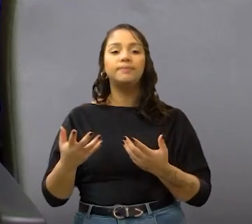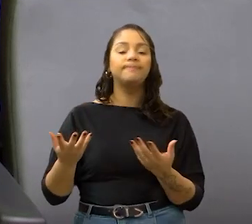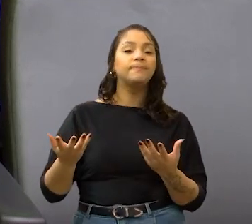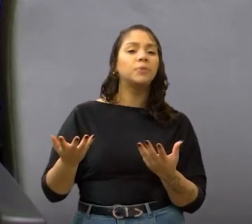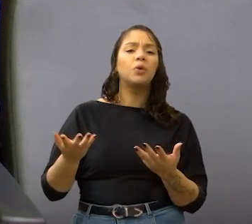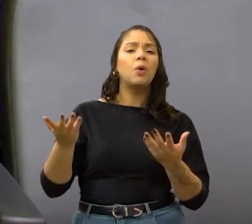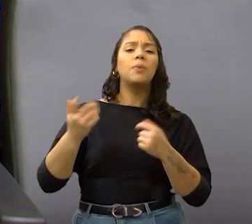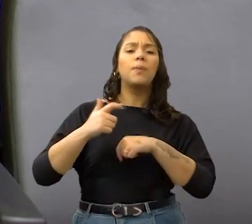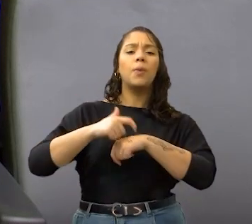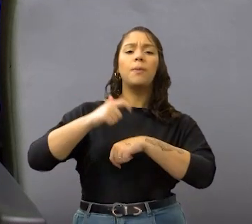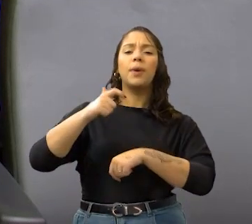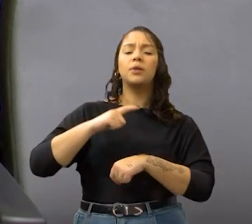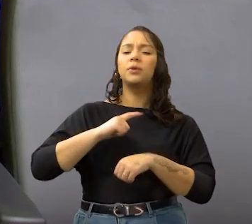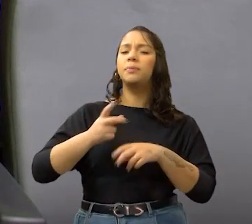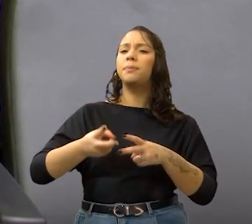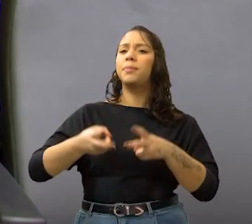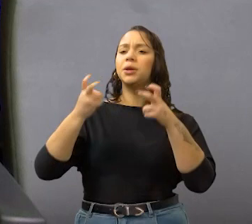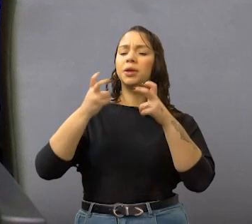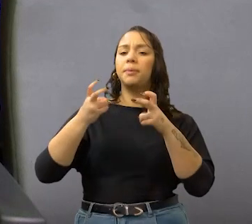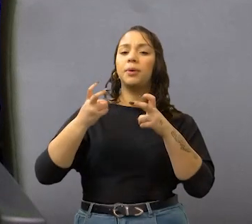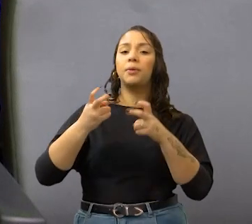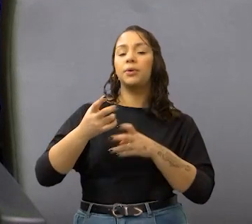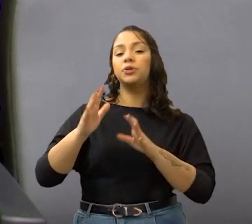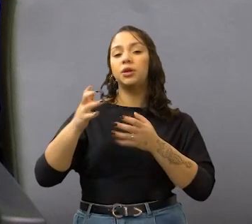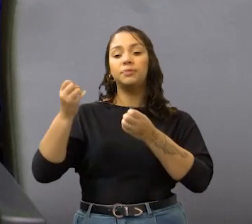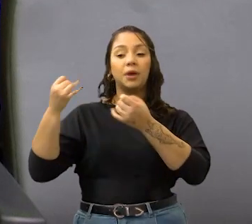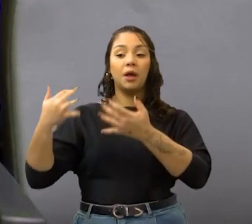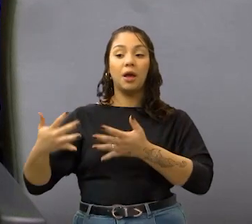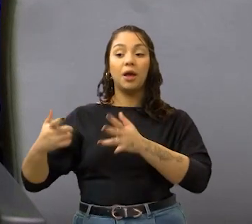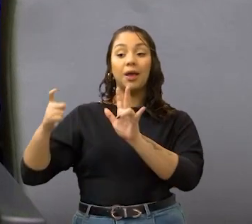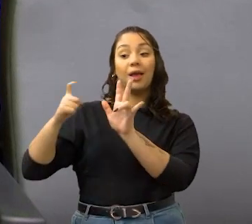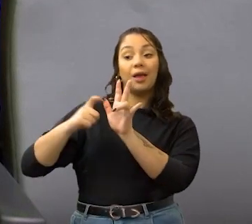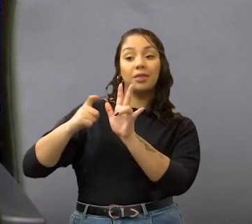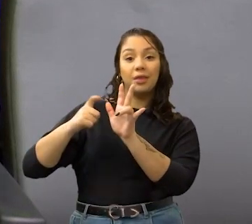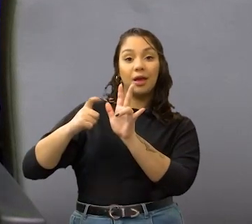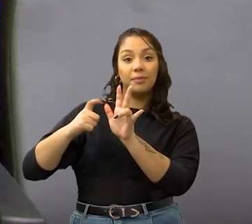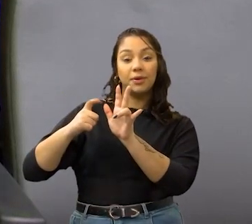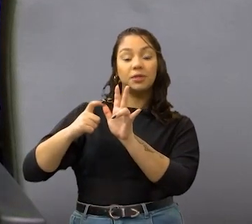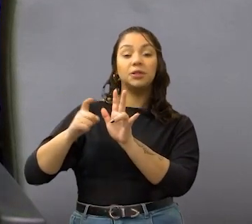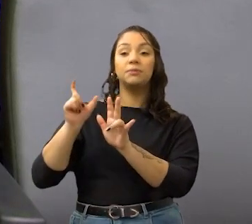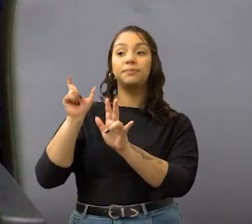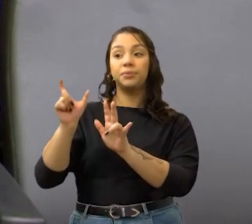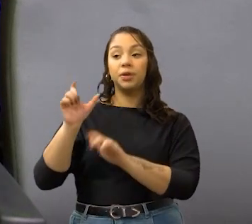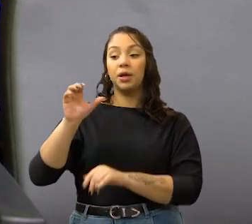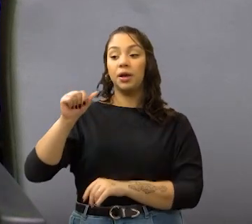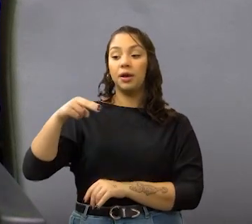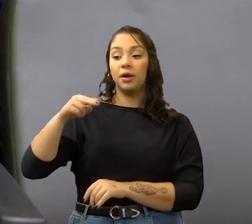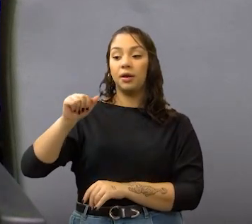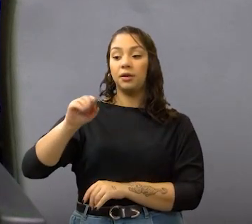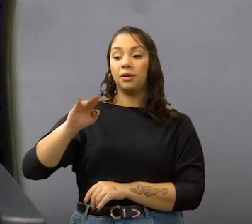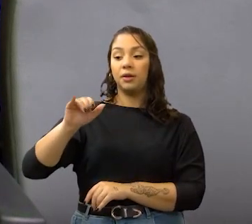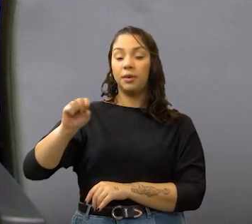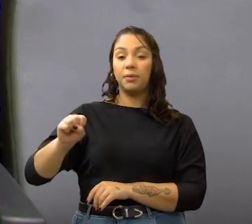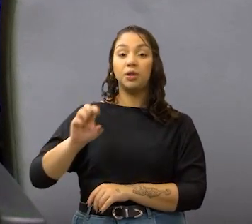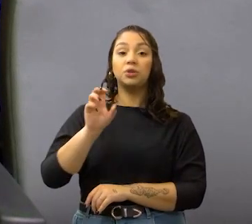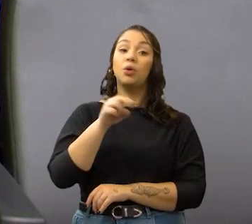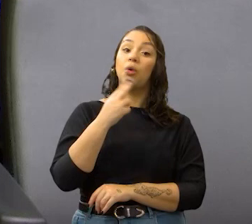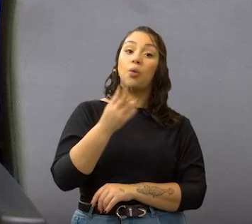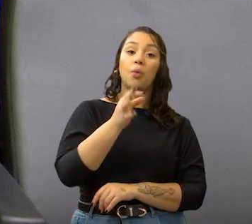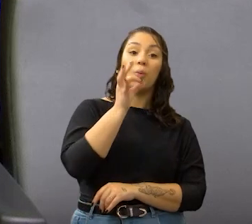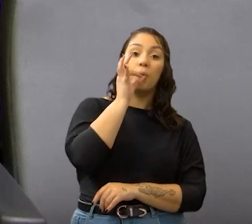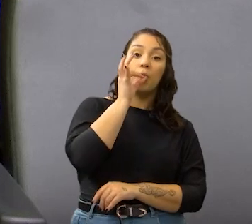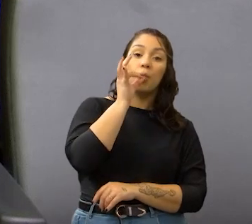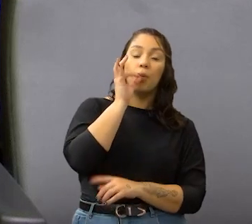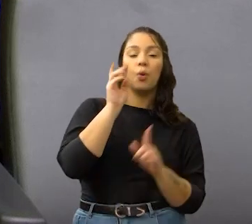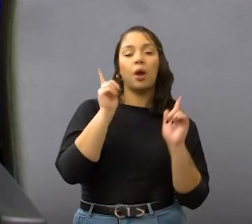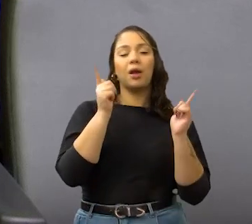atrás. Qual que é um momento que você enxerga quando a gente fala de cannabis medicinal, quando a gente fala de maconha